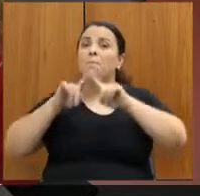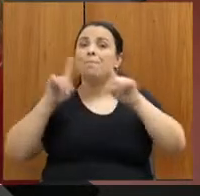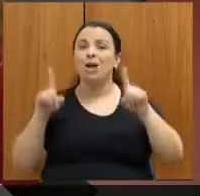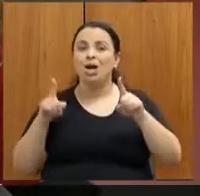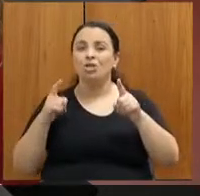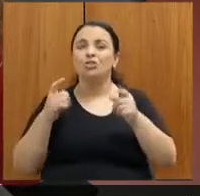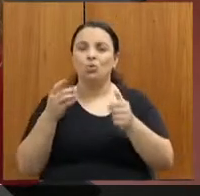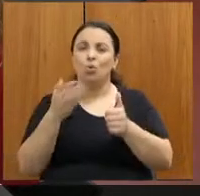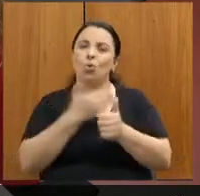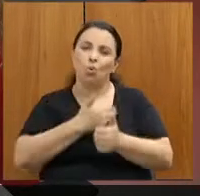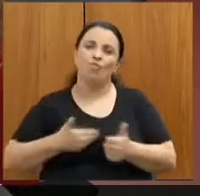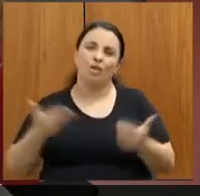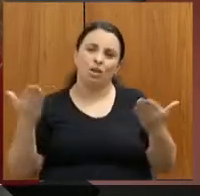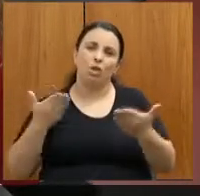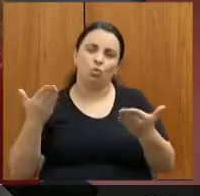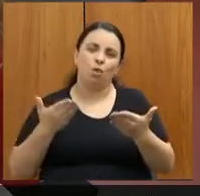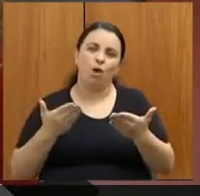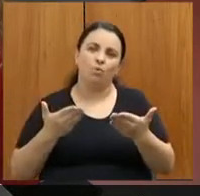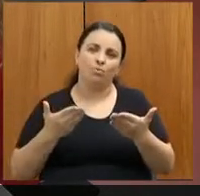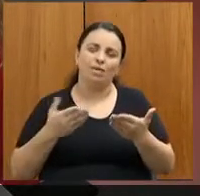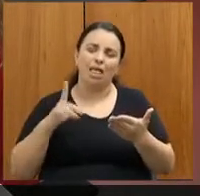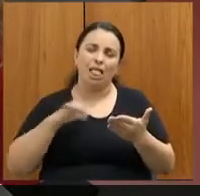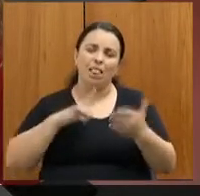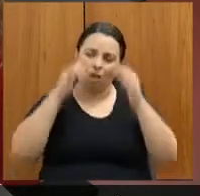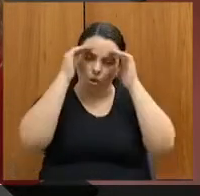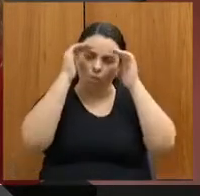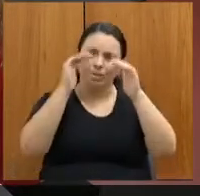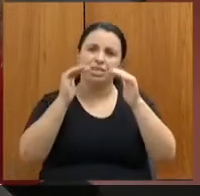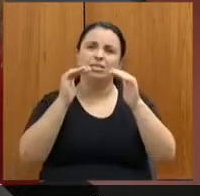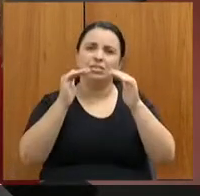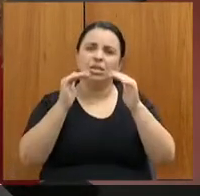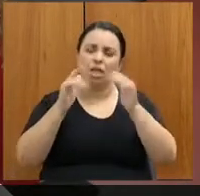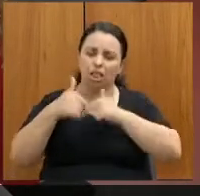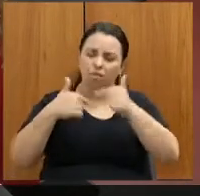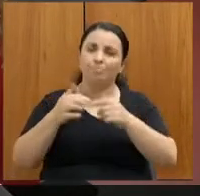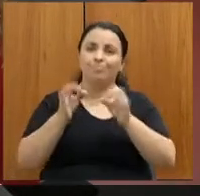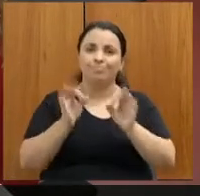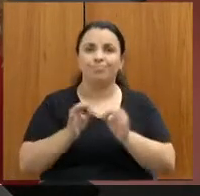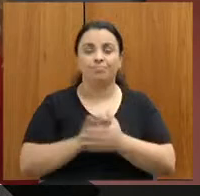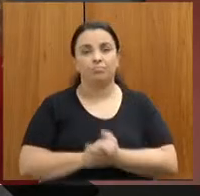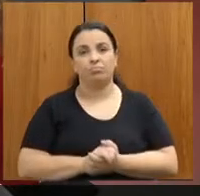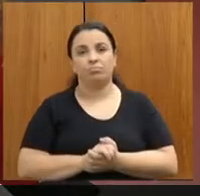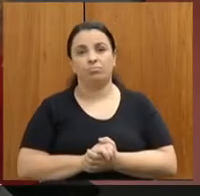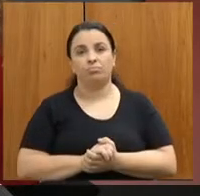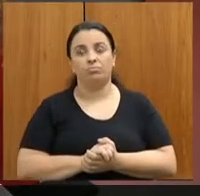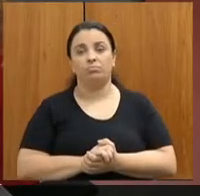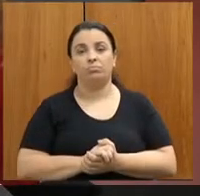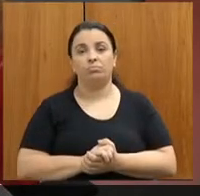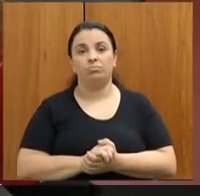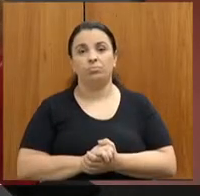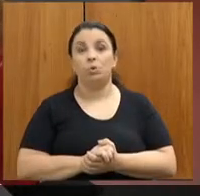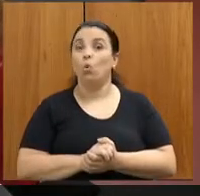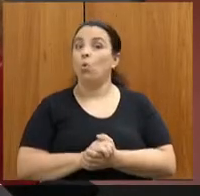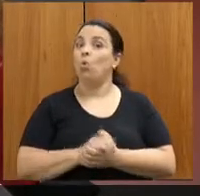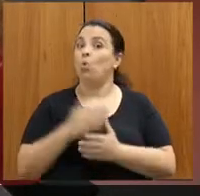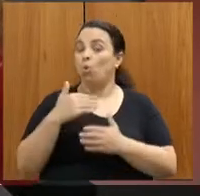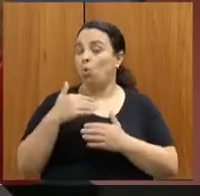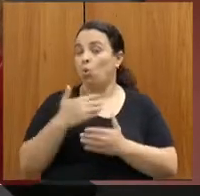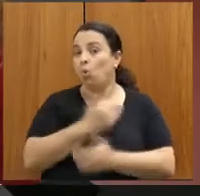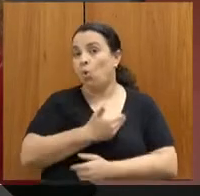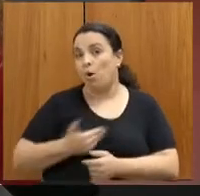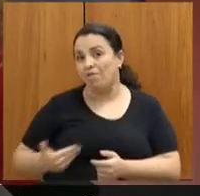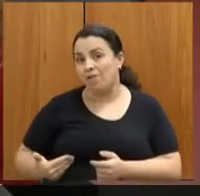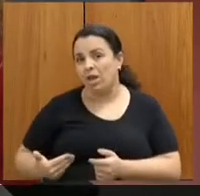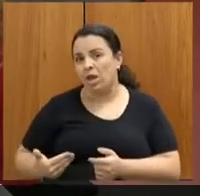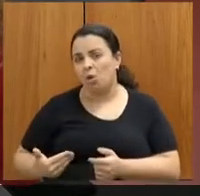nunca foi fácil secretário nunca foi tão importante para um governo a ter a sua marca do desenvolvimento